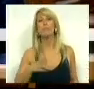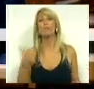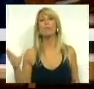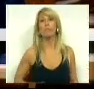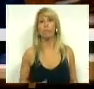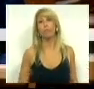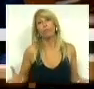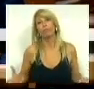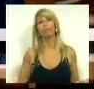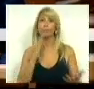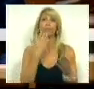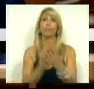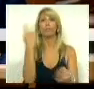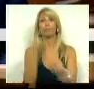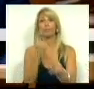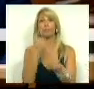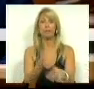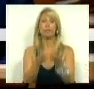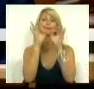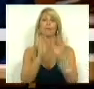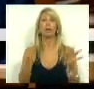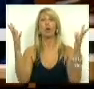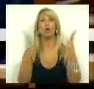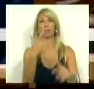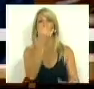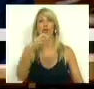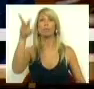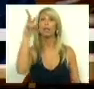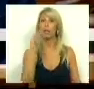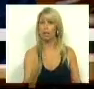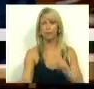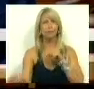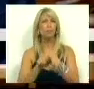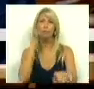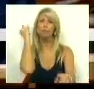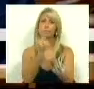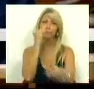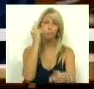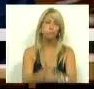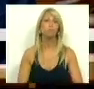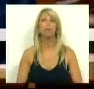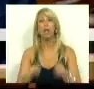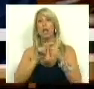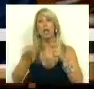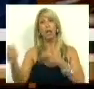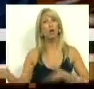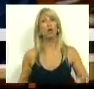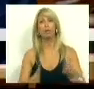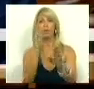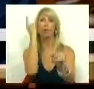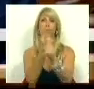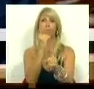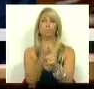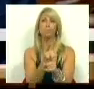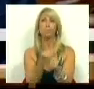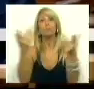por aplicar a mesma receita ao Orçamento para 2013. As mesmas políticas, as mesmas linhas orientadoras,